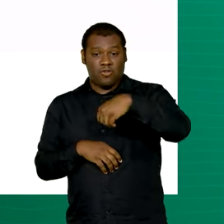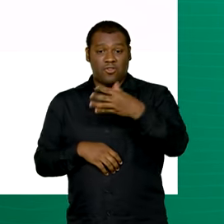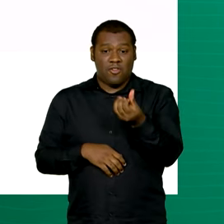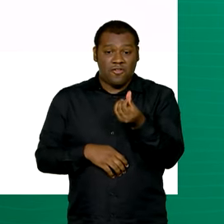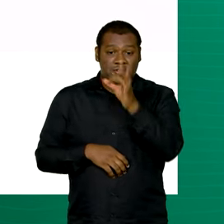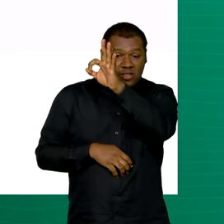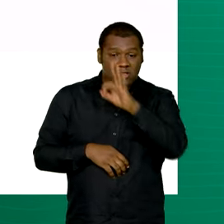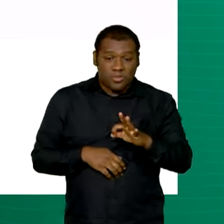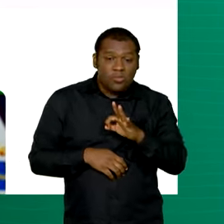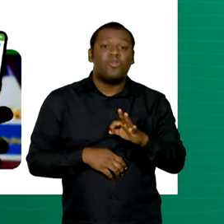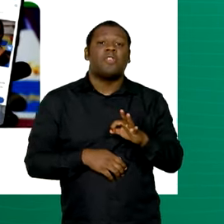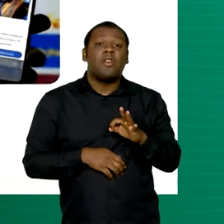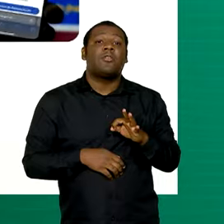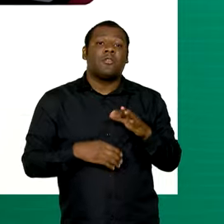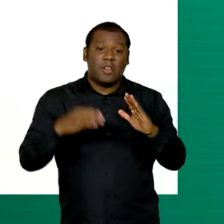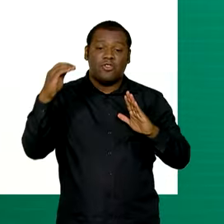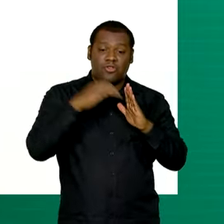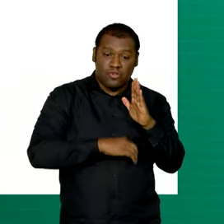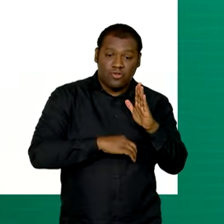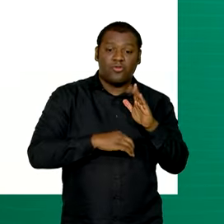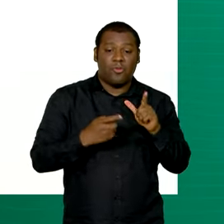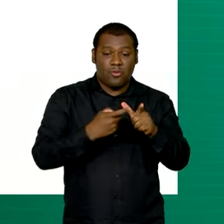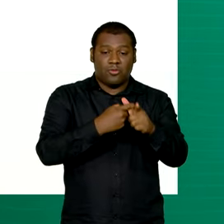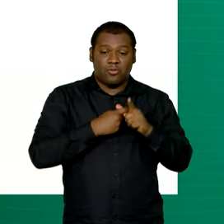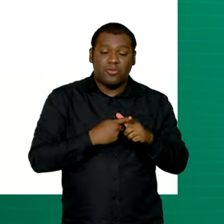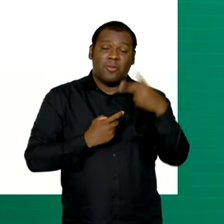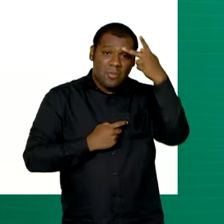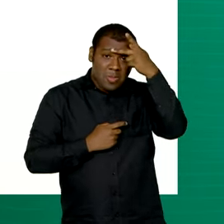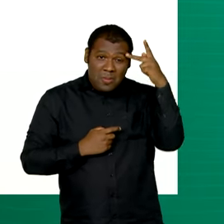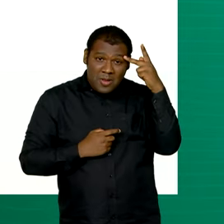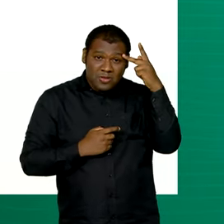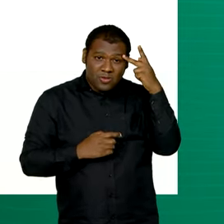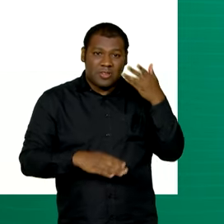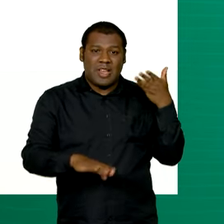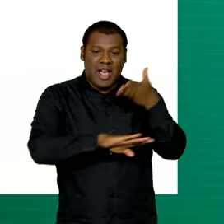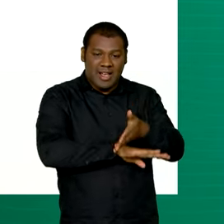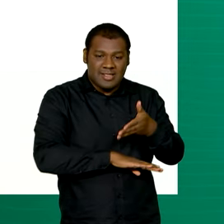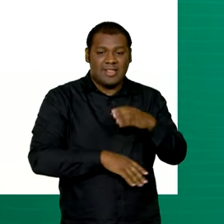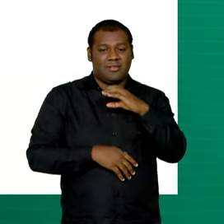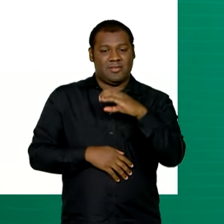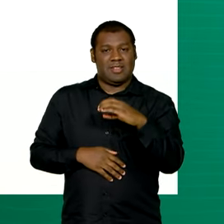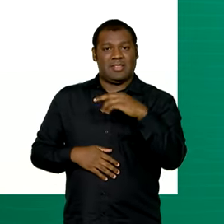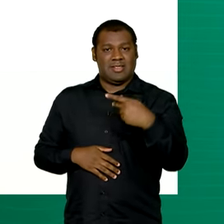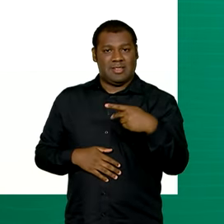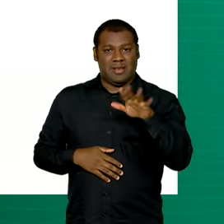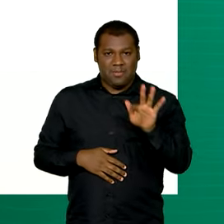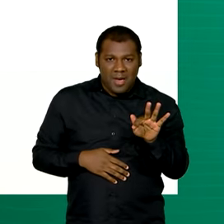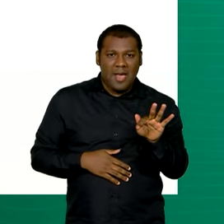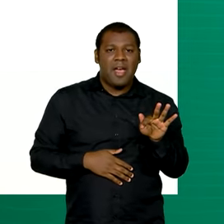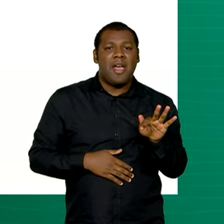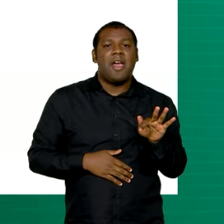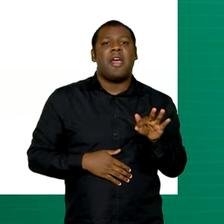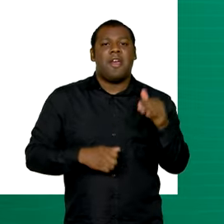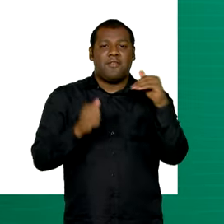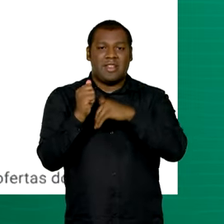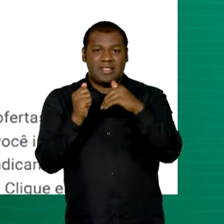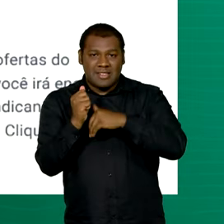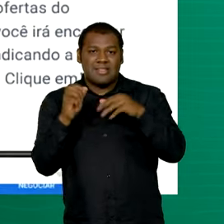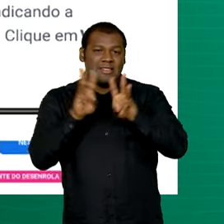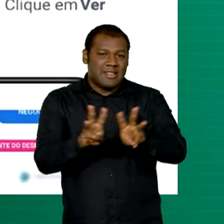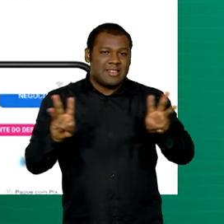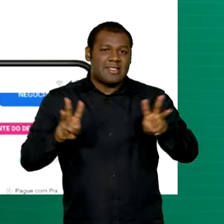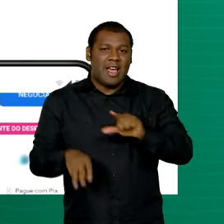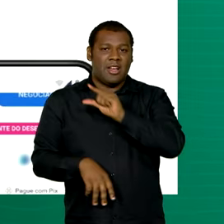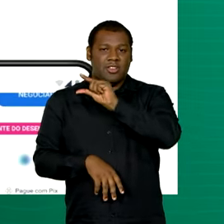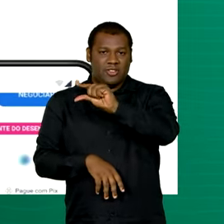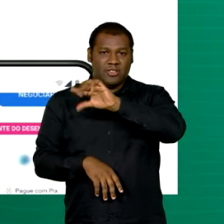96% os usuários que realizarem o login com CPF e senha no site da Serasa que tem